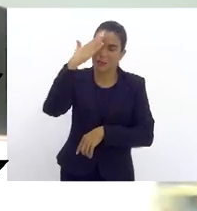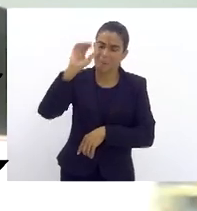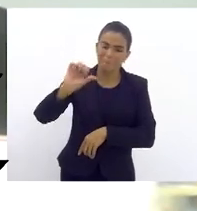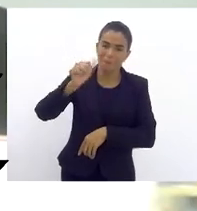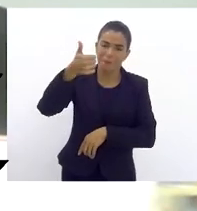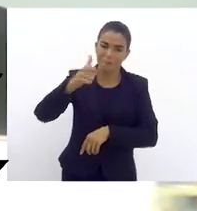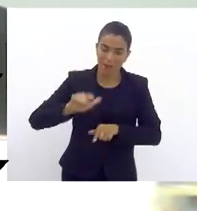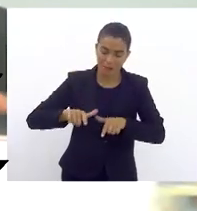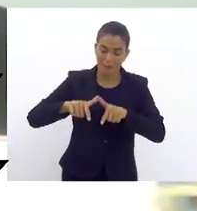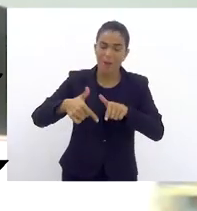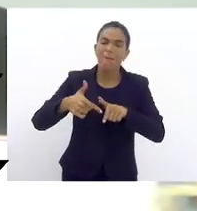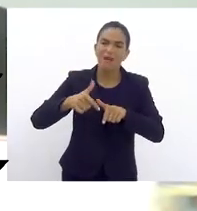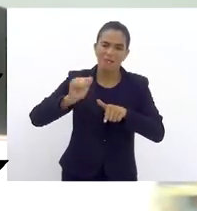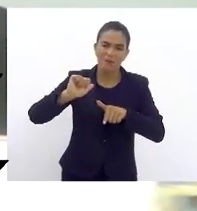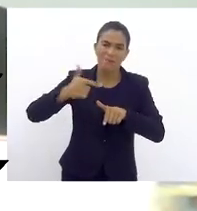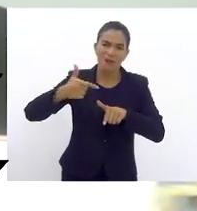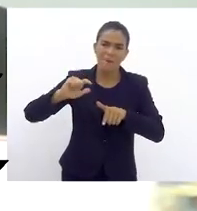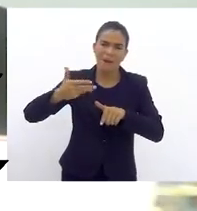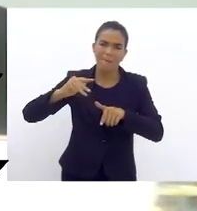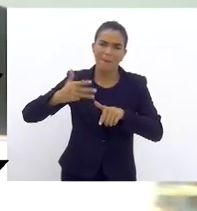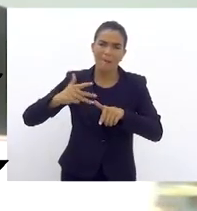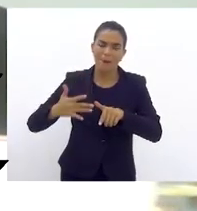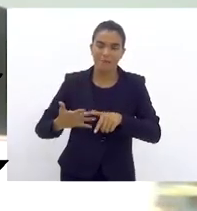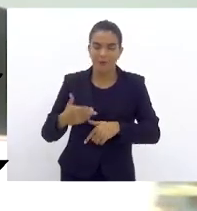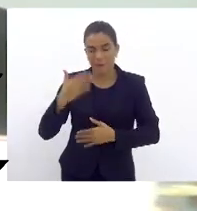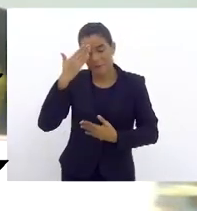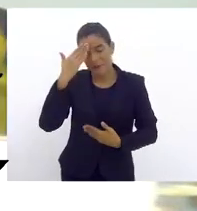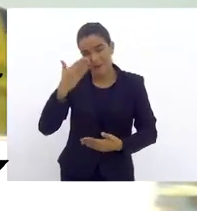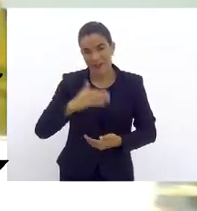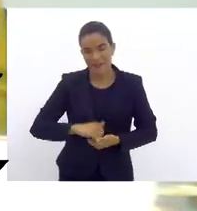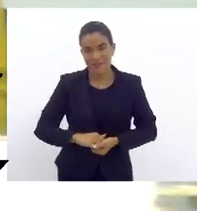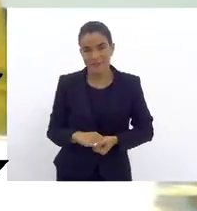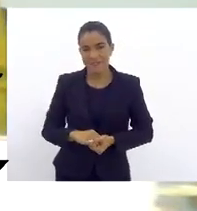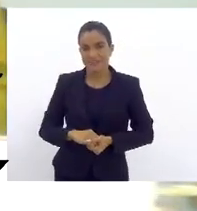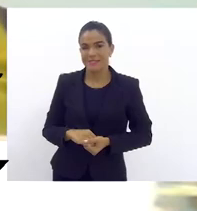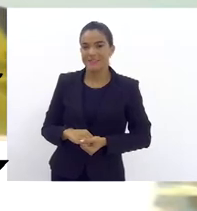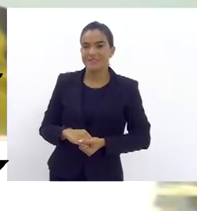e obrigado eu tive gente